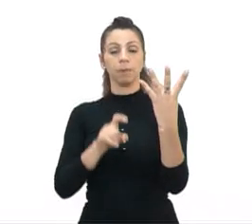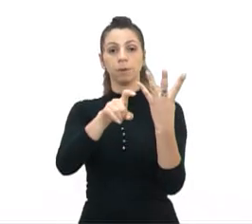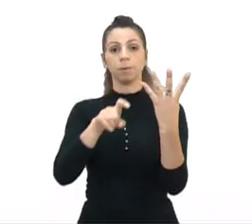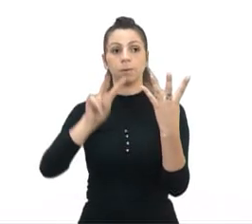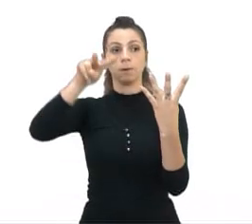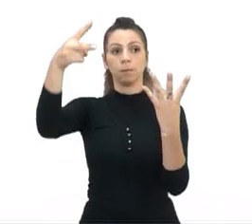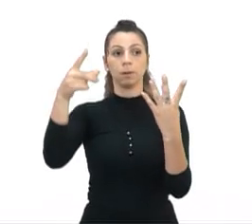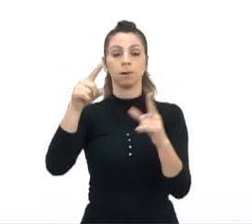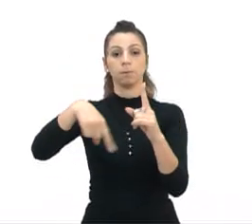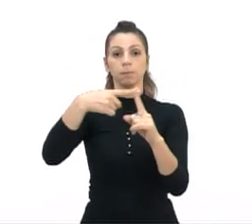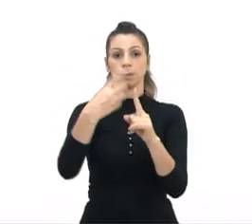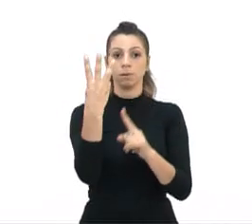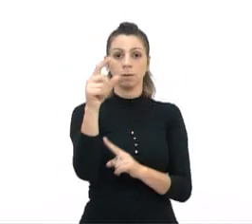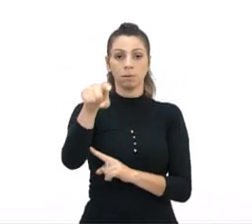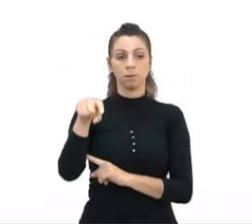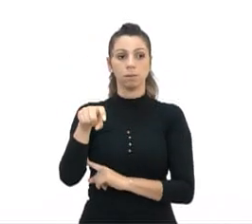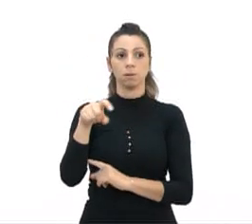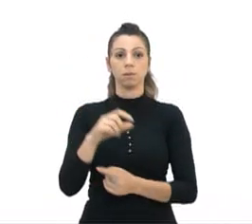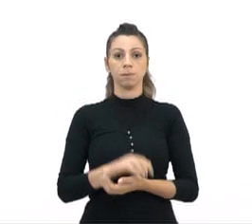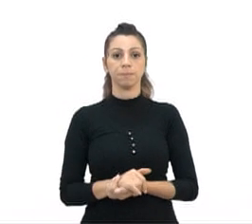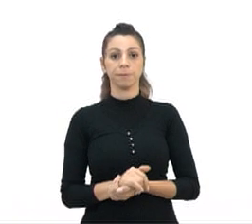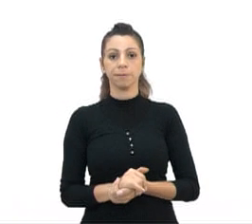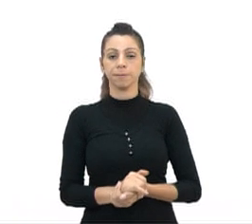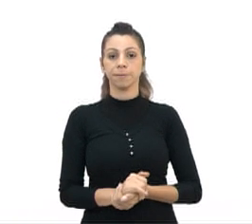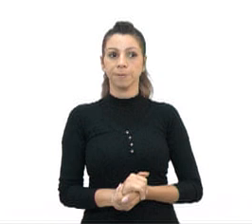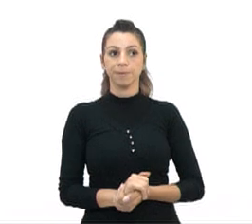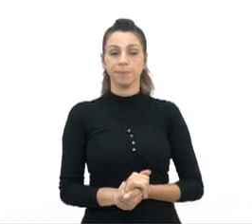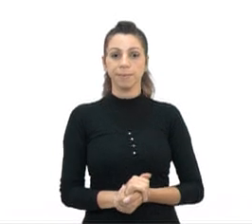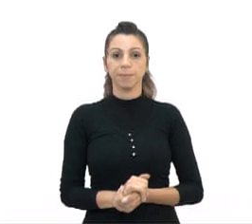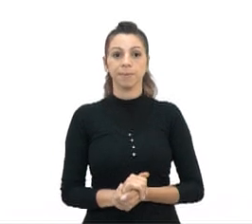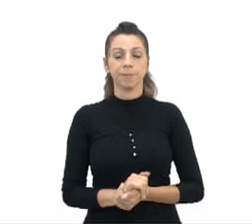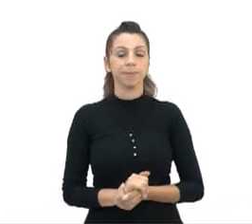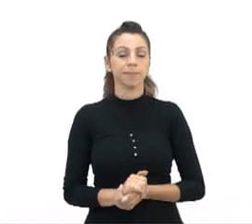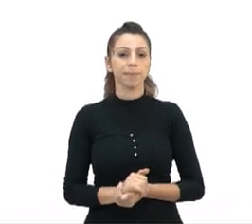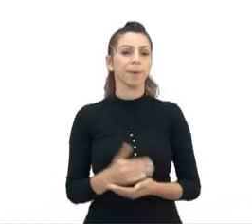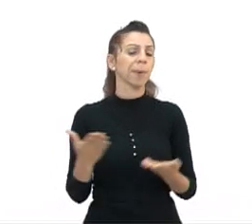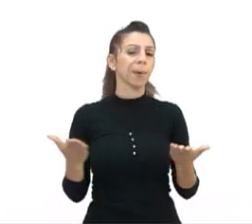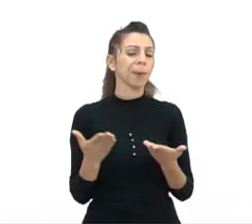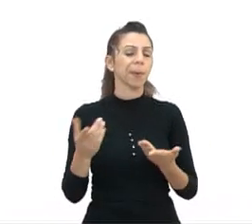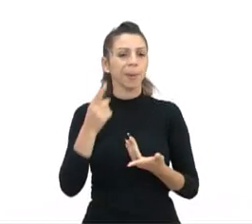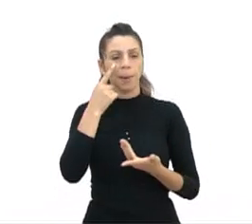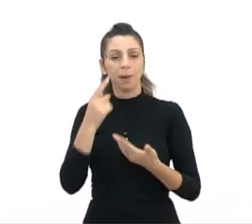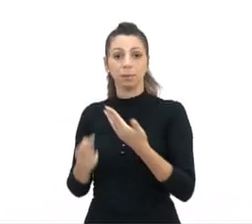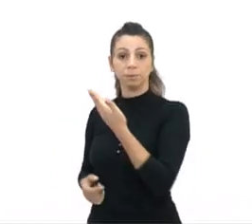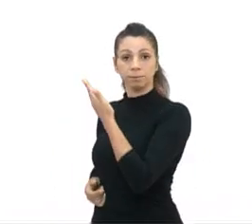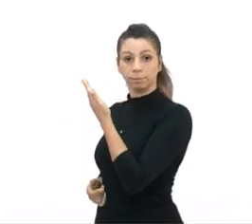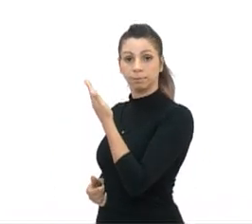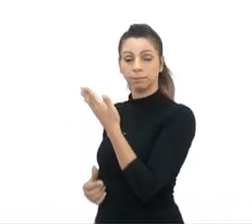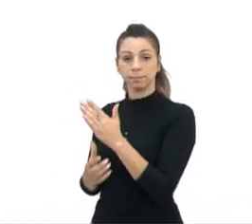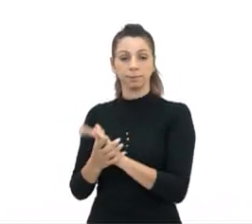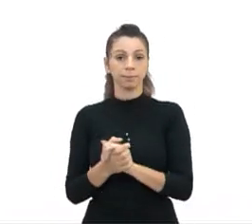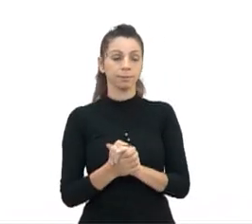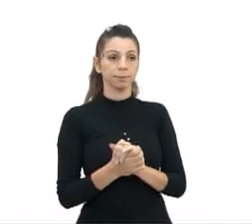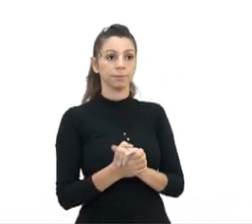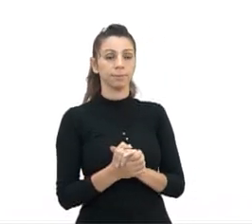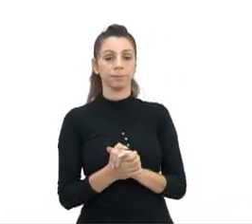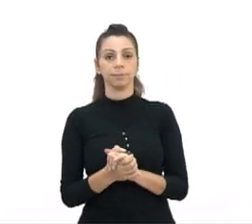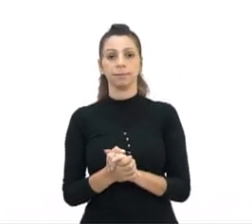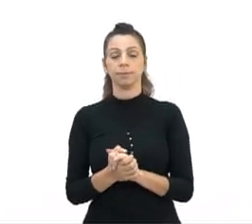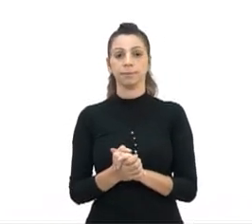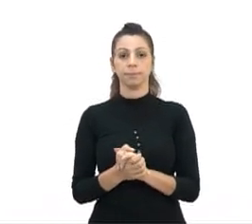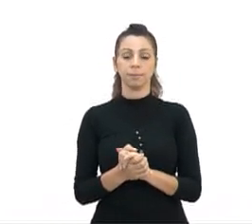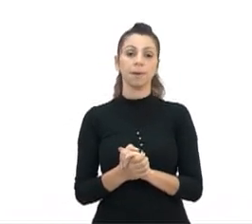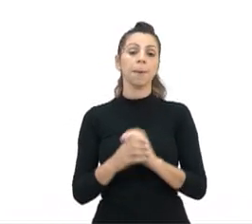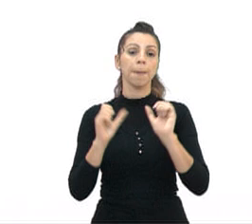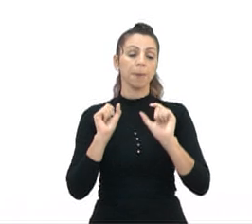4x² mais 3x. Certo? O que nós vimos hoje? Vamos recordar. Nós vimos o seguinte.